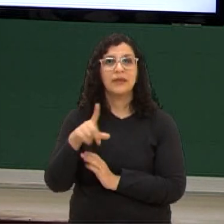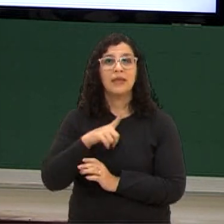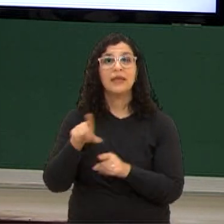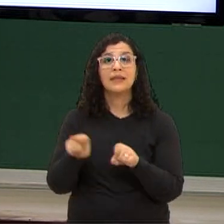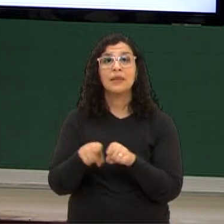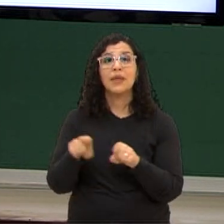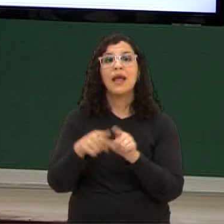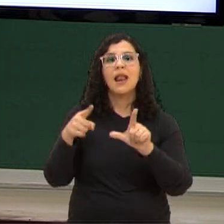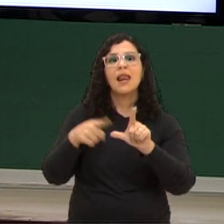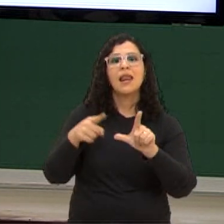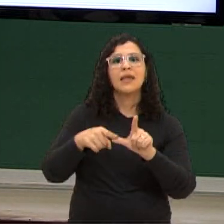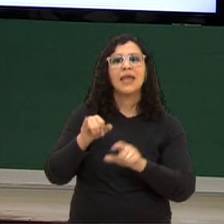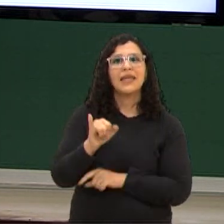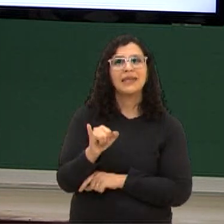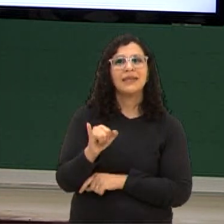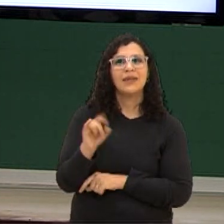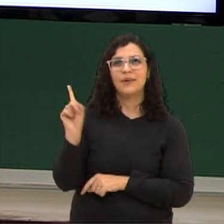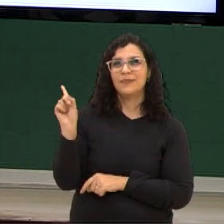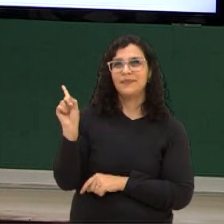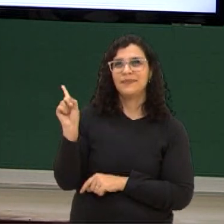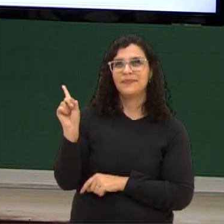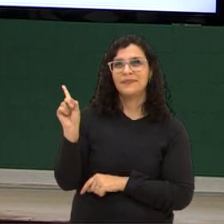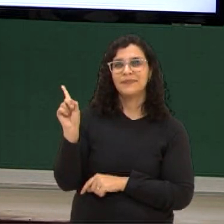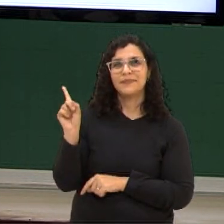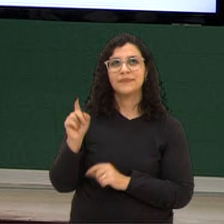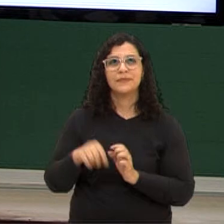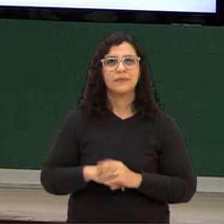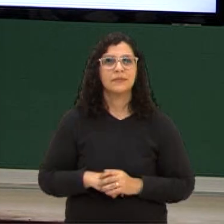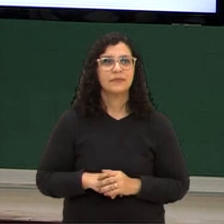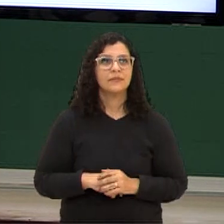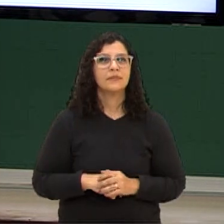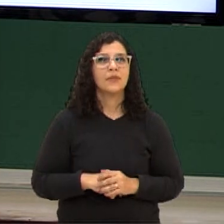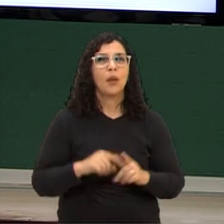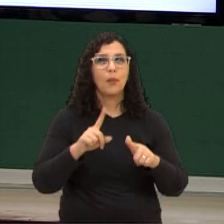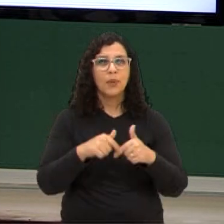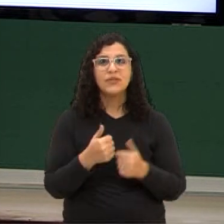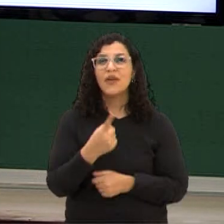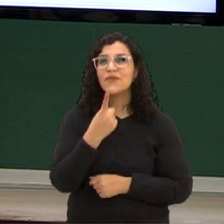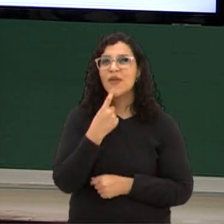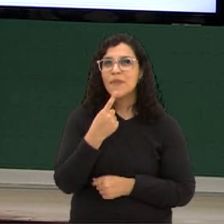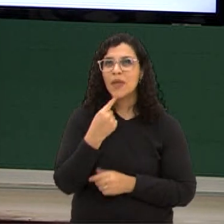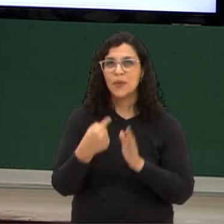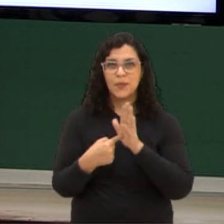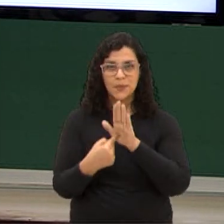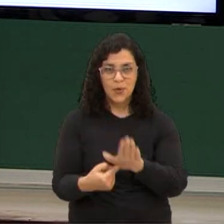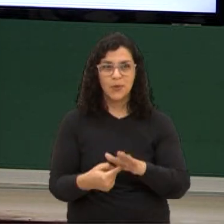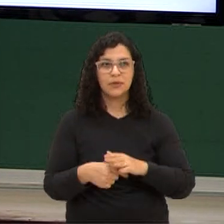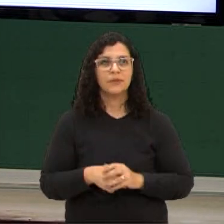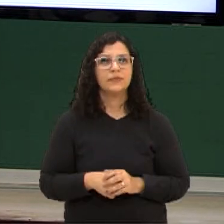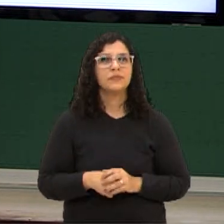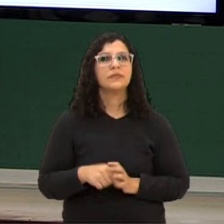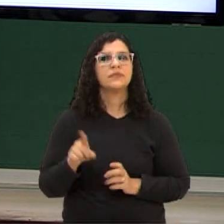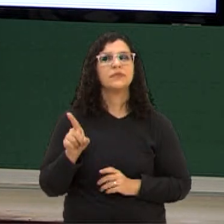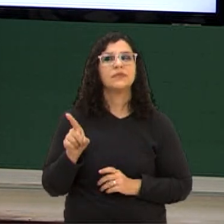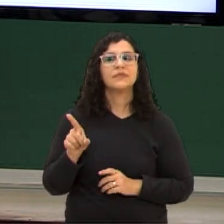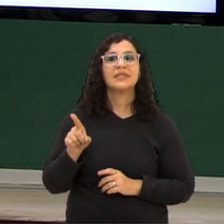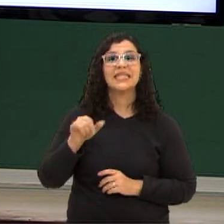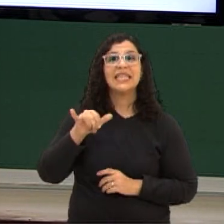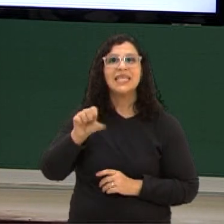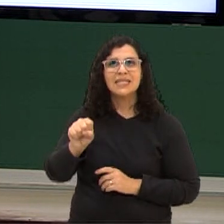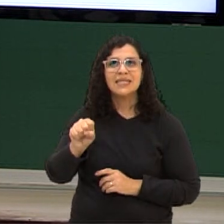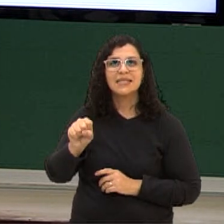vai mudar a letra do meio, aqui. Então, é imos, por isso que até está destacado. Então, nosotros partimos,